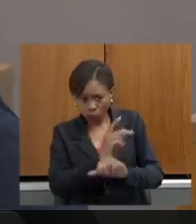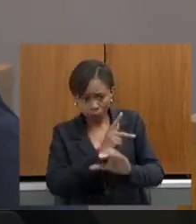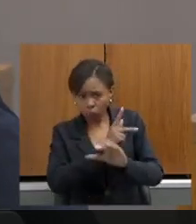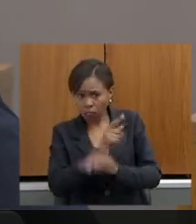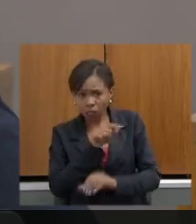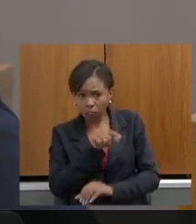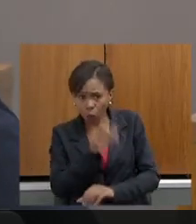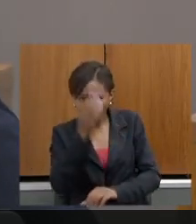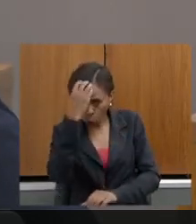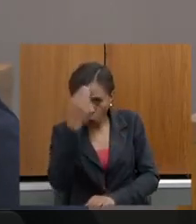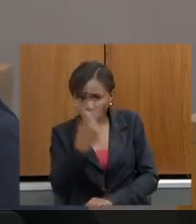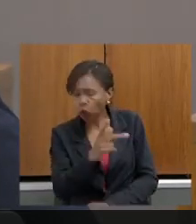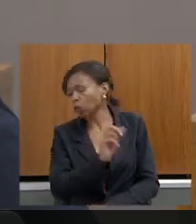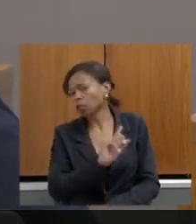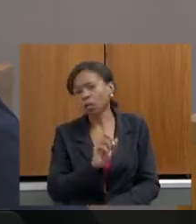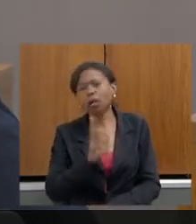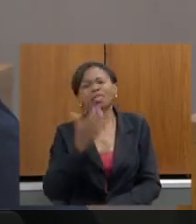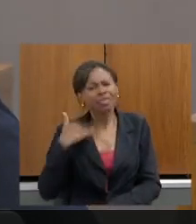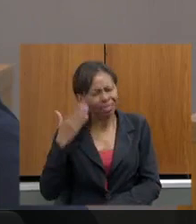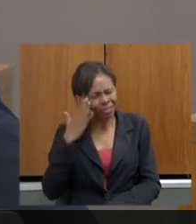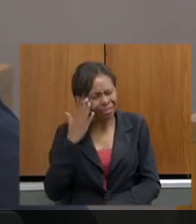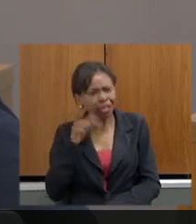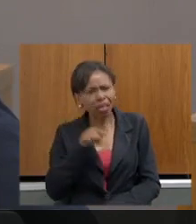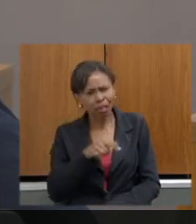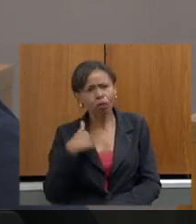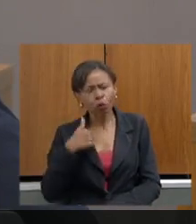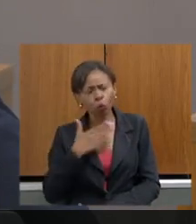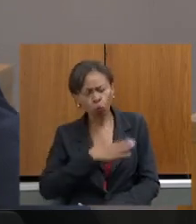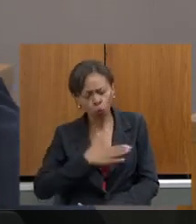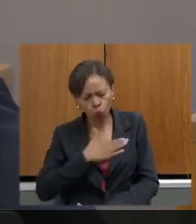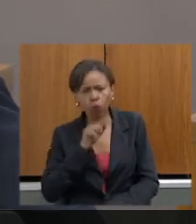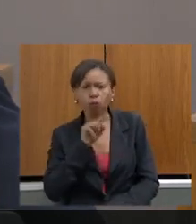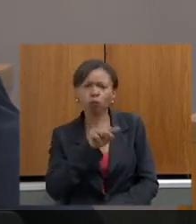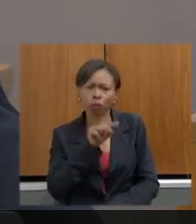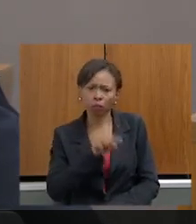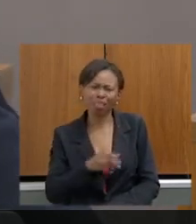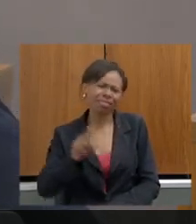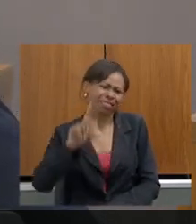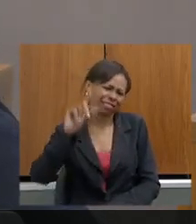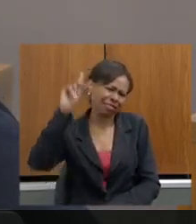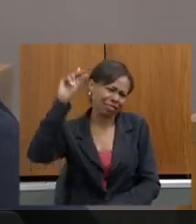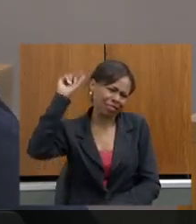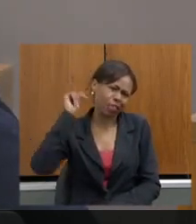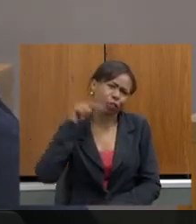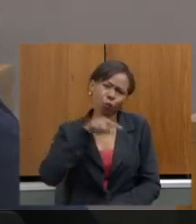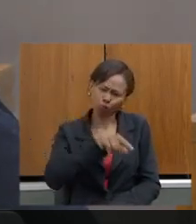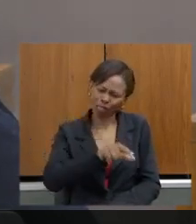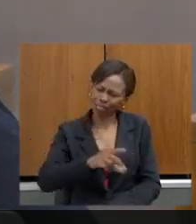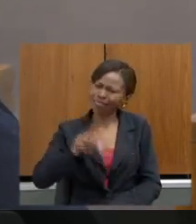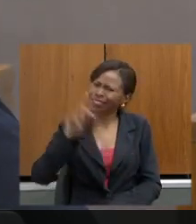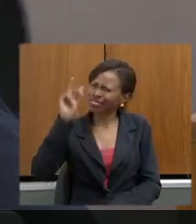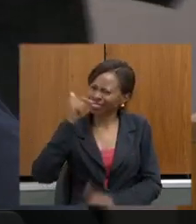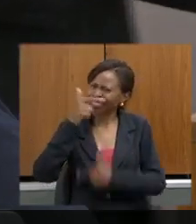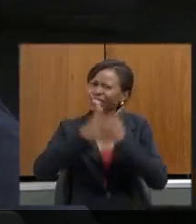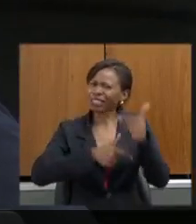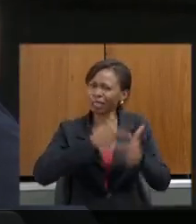como que eu admiro né Isso não é de hoje que tem um tempo que você tá no caminho e era o único e vim